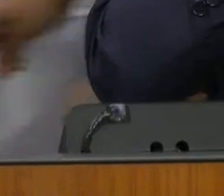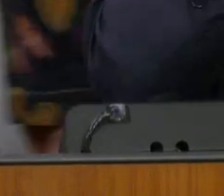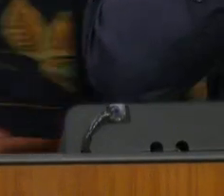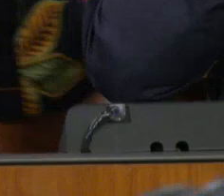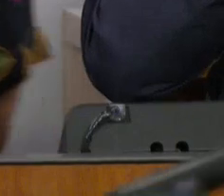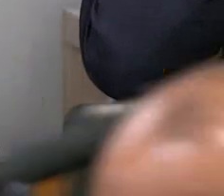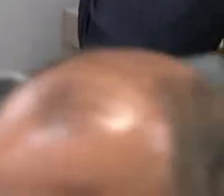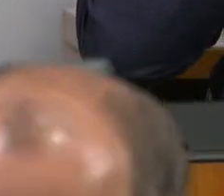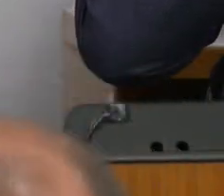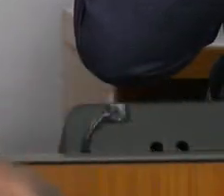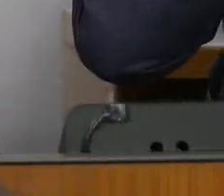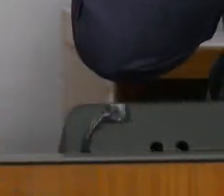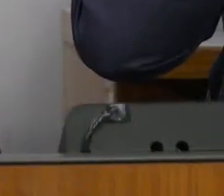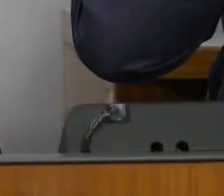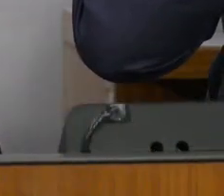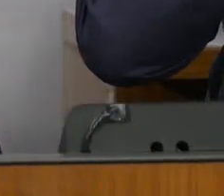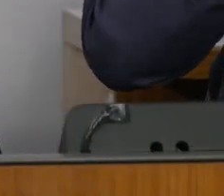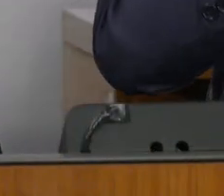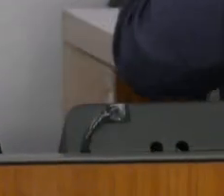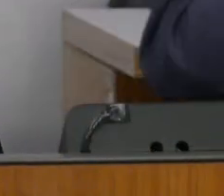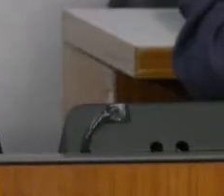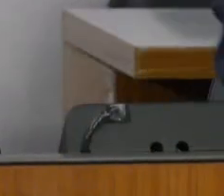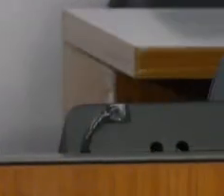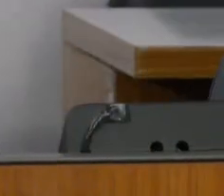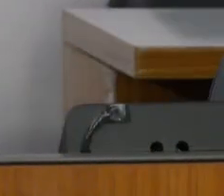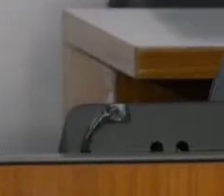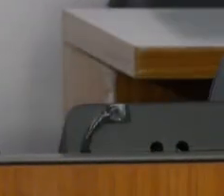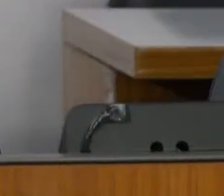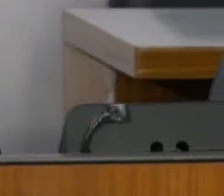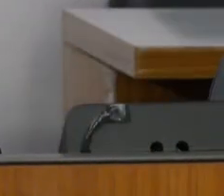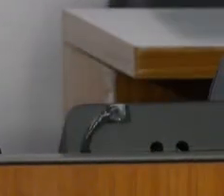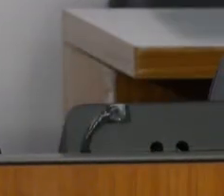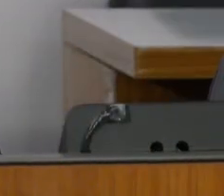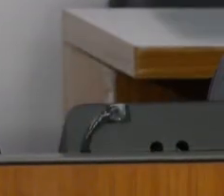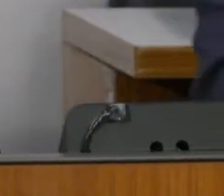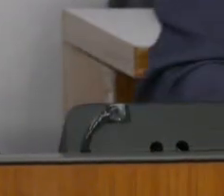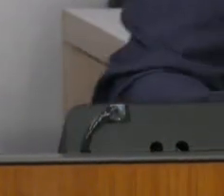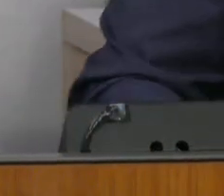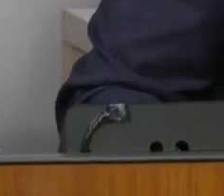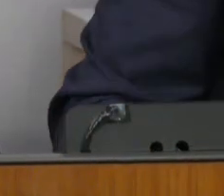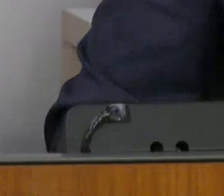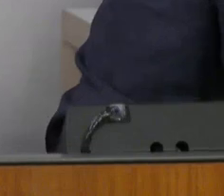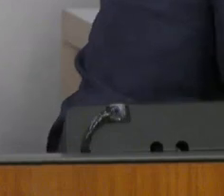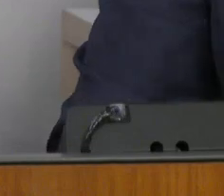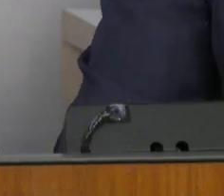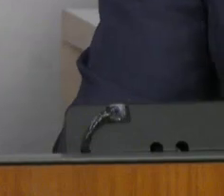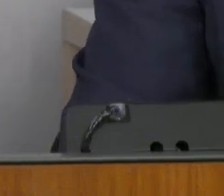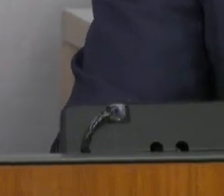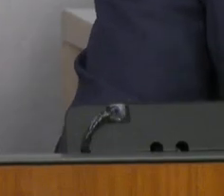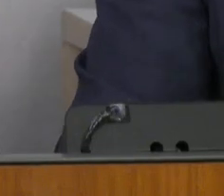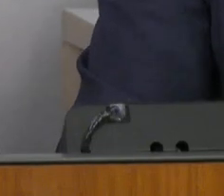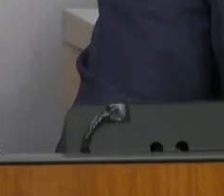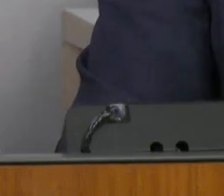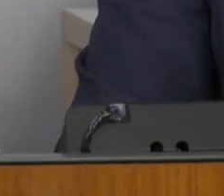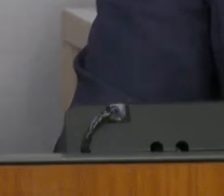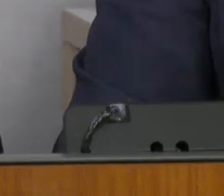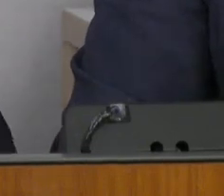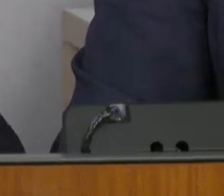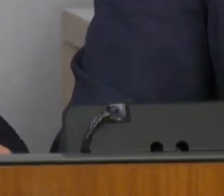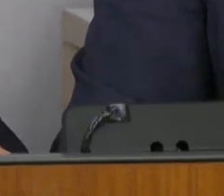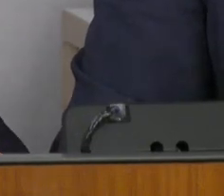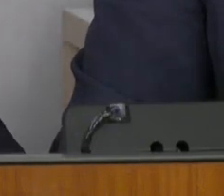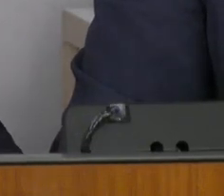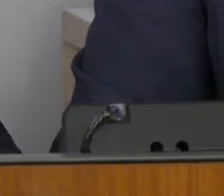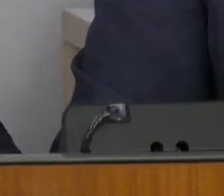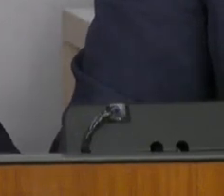das coisas palestras e cursos que visam dar subsídio informacional servidores e demais colaboradores da corte